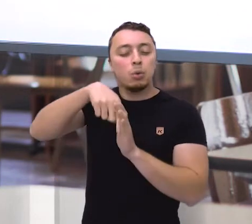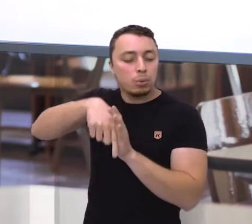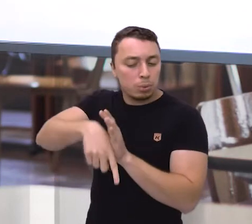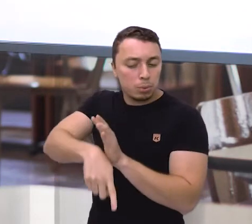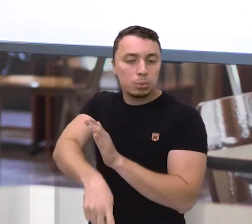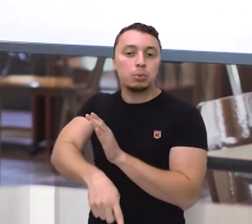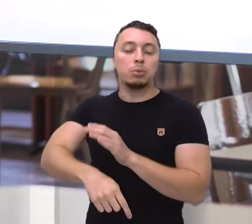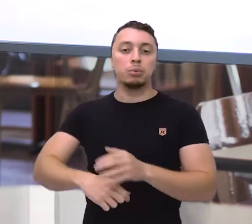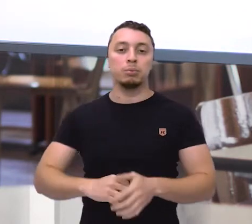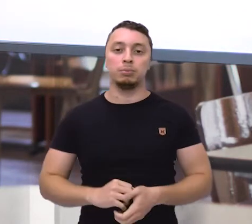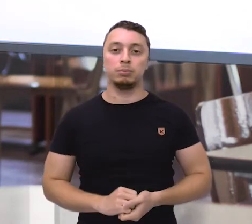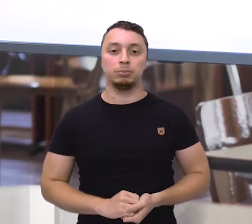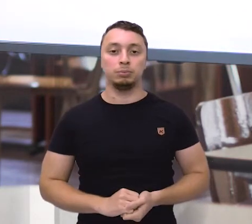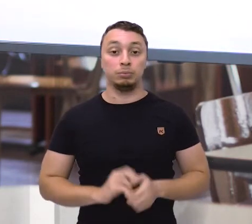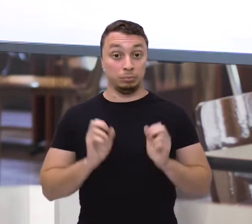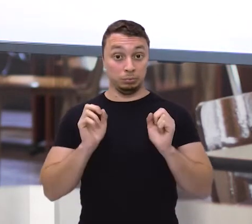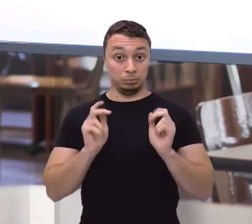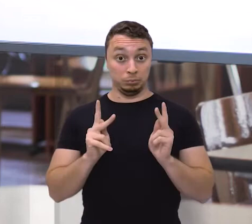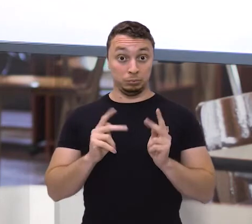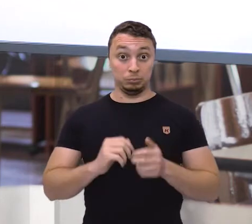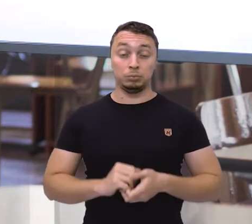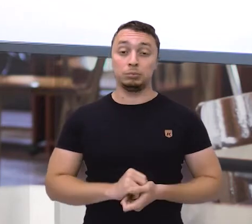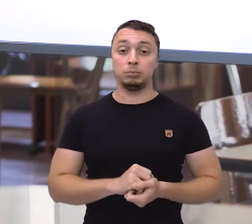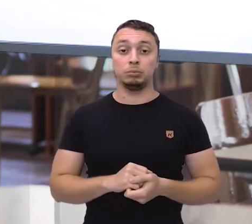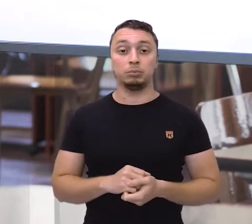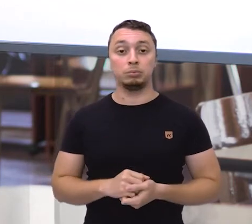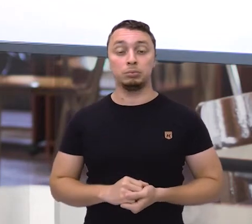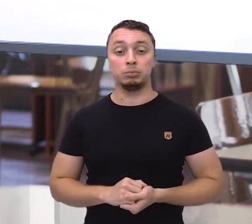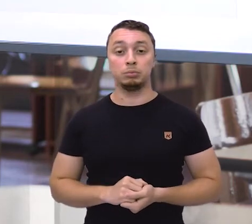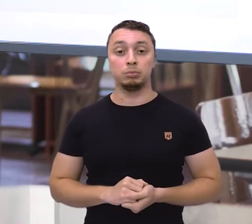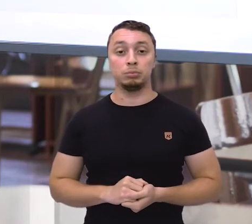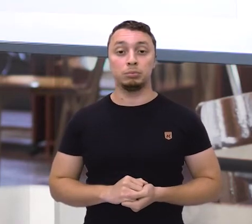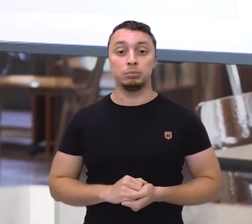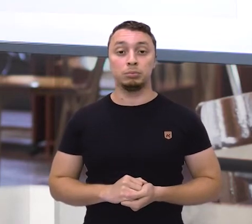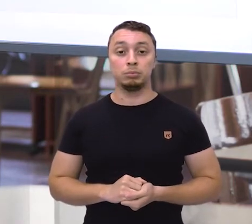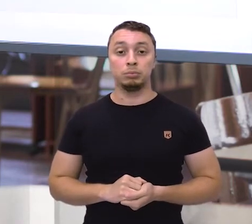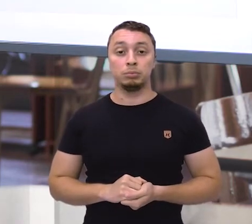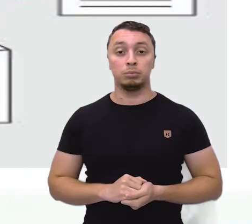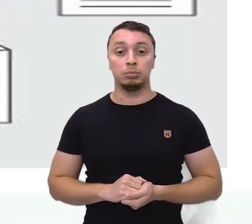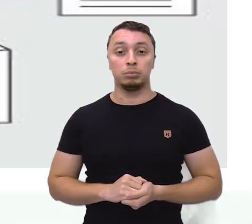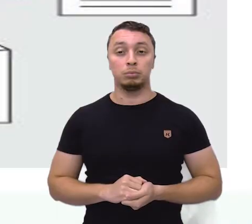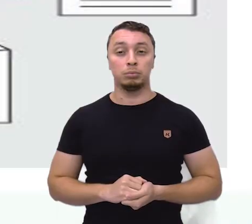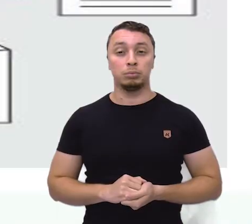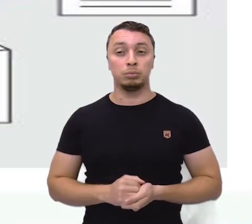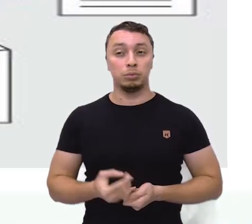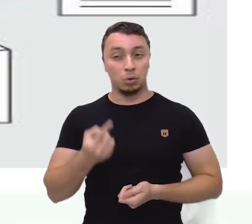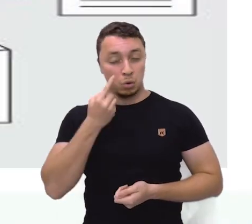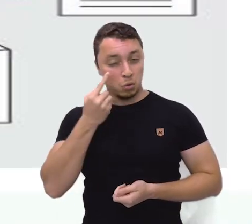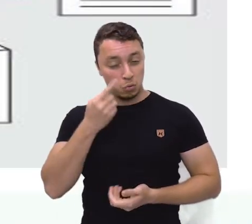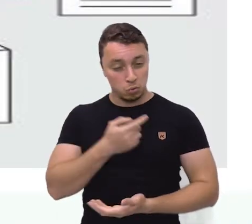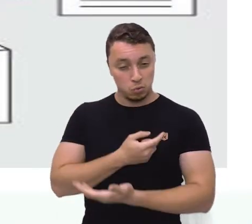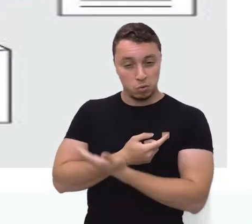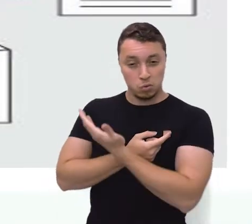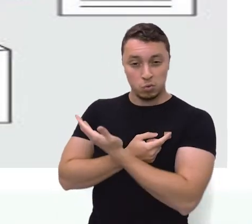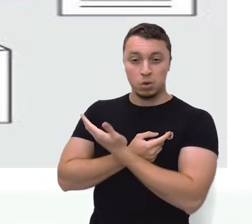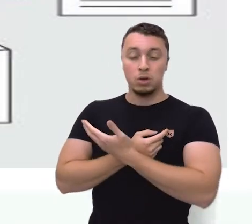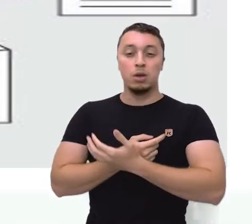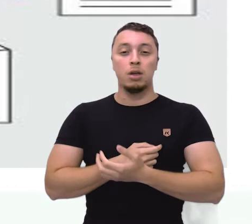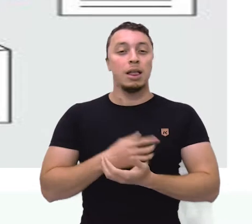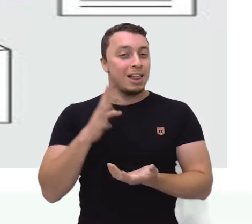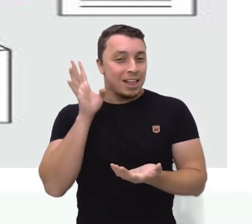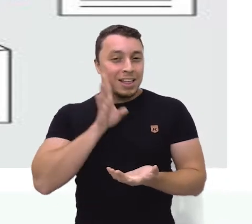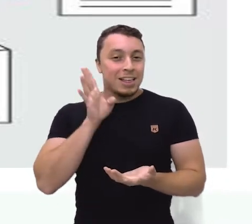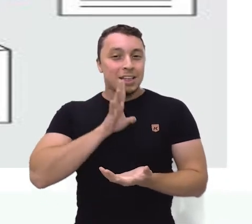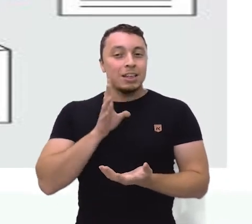do que você está lendo. Ok? Vamos seguir. Veja que esquema bem legal que vai trazer